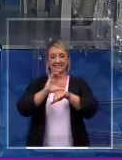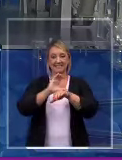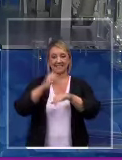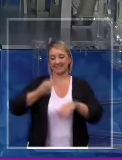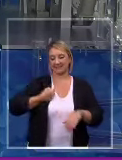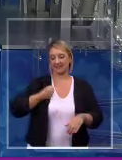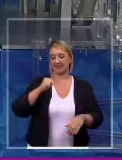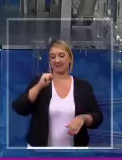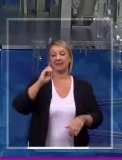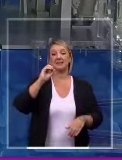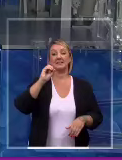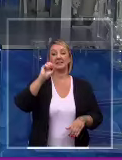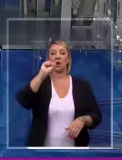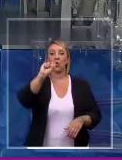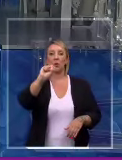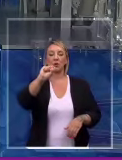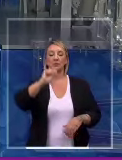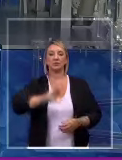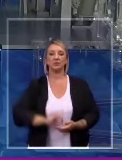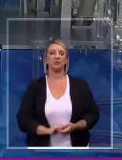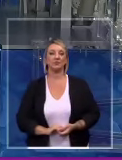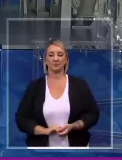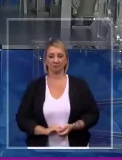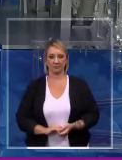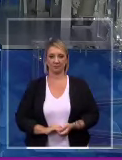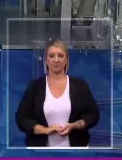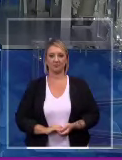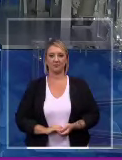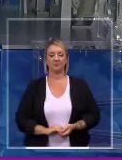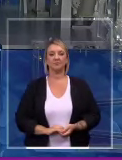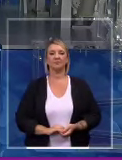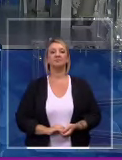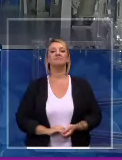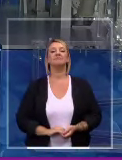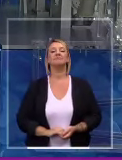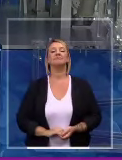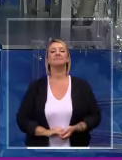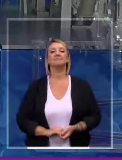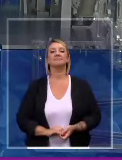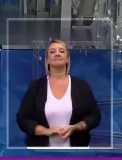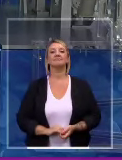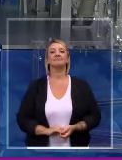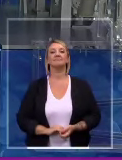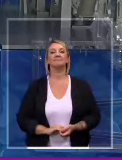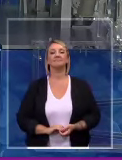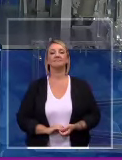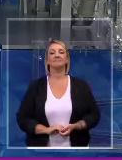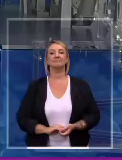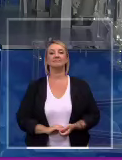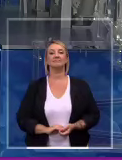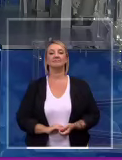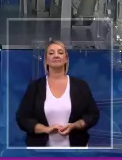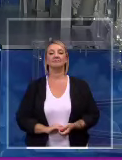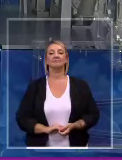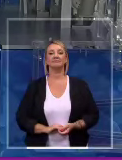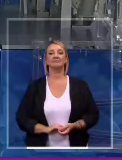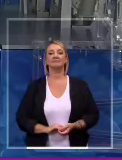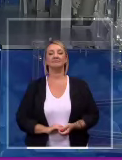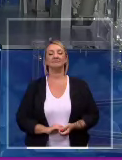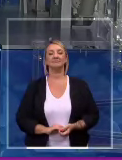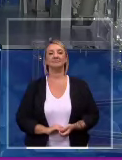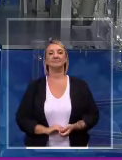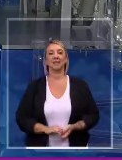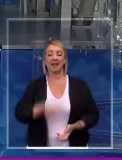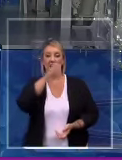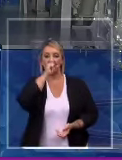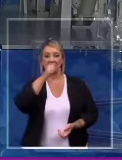08. Bola cinza número 08, quarta dezena sorteada. Vamos agora à quinta dezena. Globo parando, caiu a